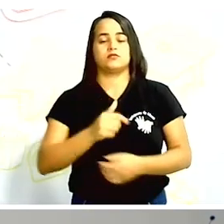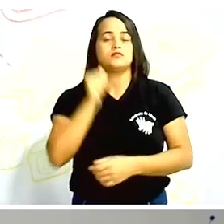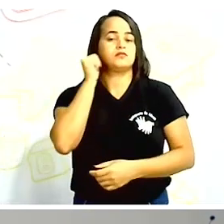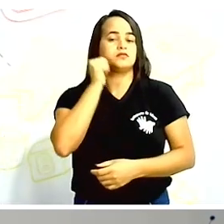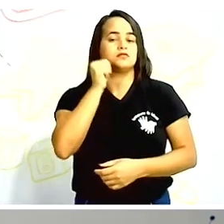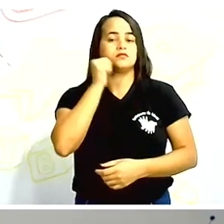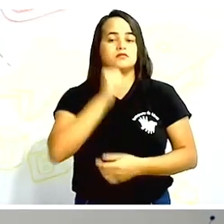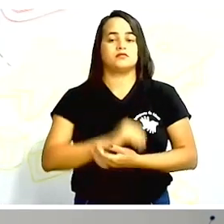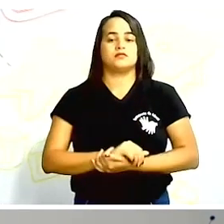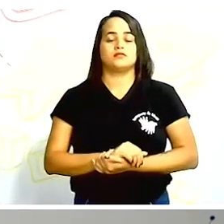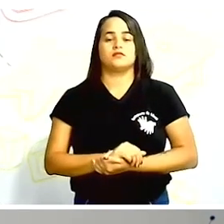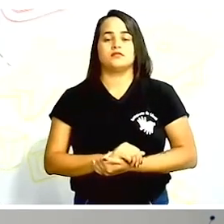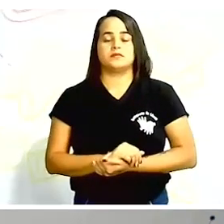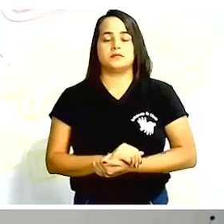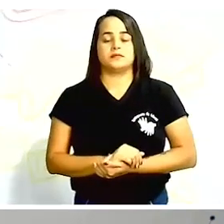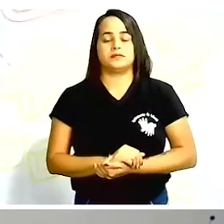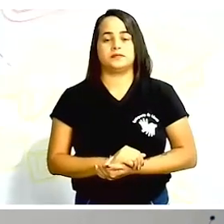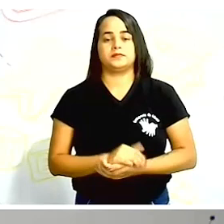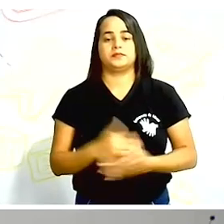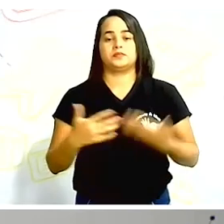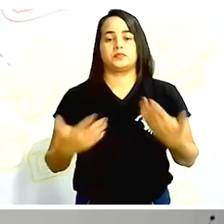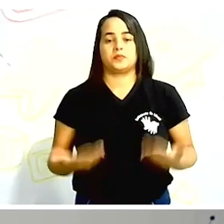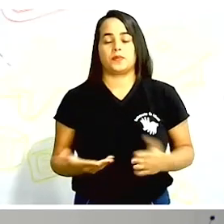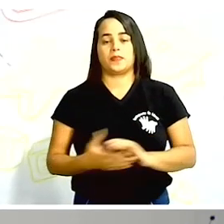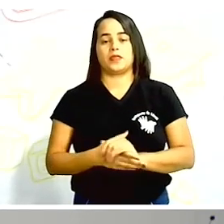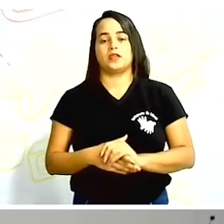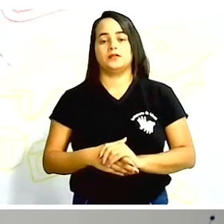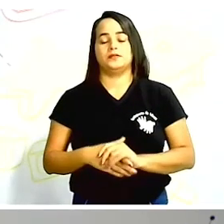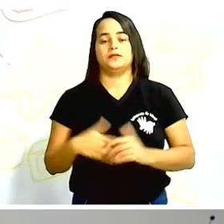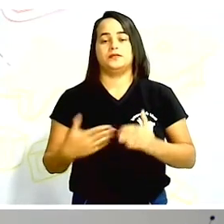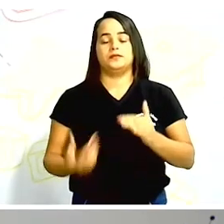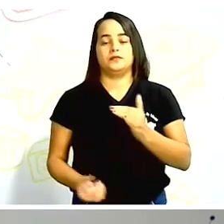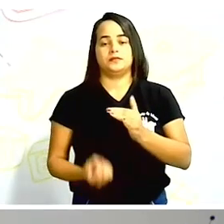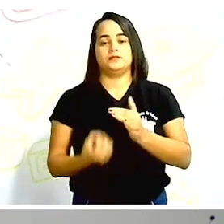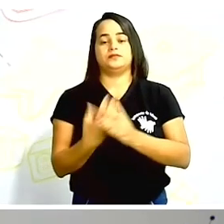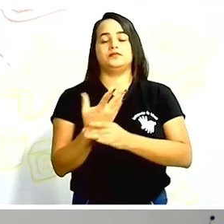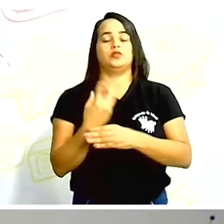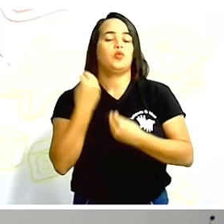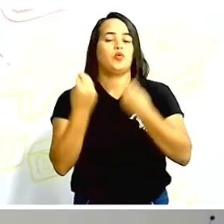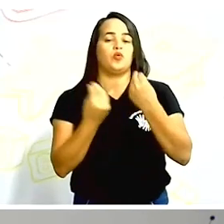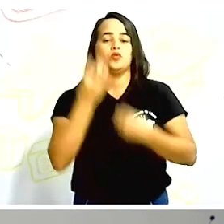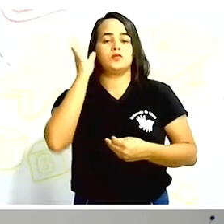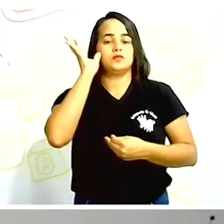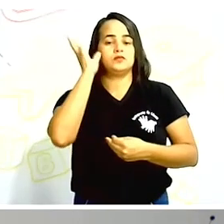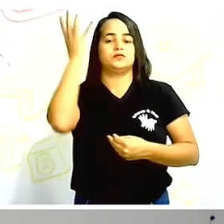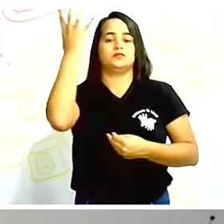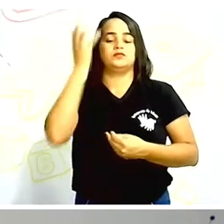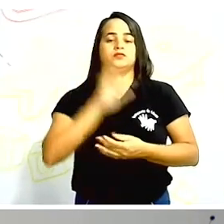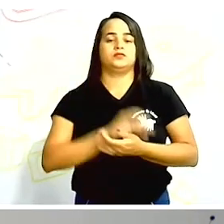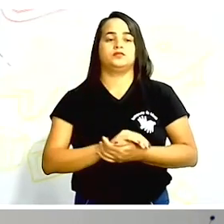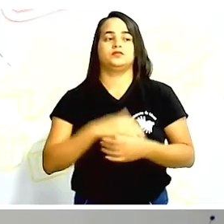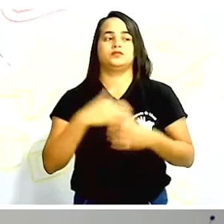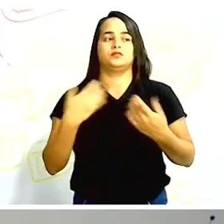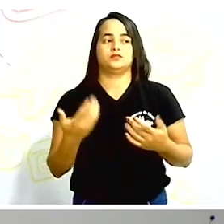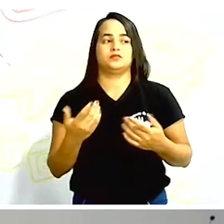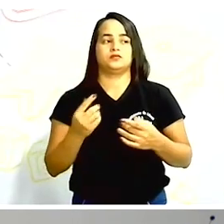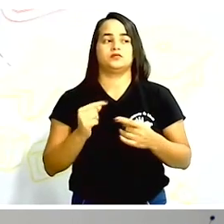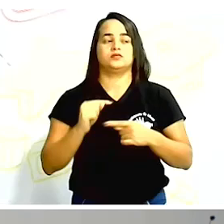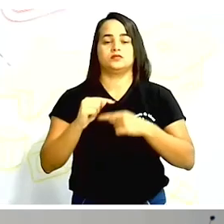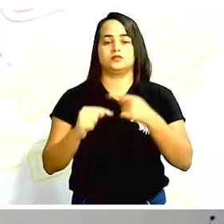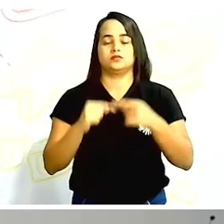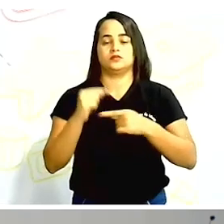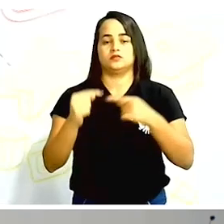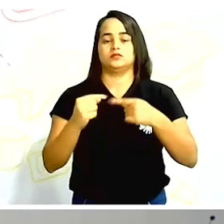femininas. Então, a produção desse estrogênio, como é que acontece? O estrogênio, ele é produzido